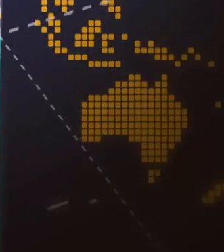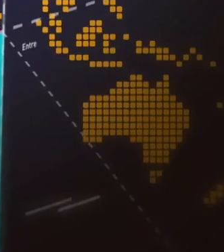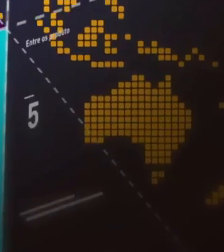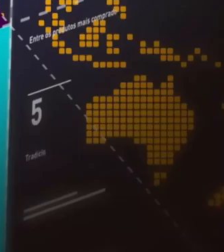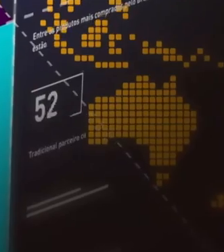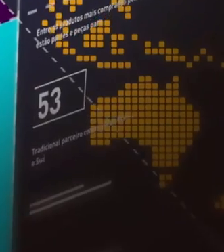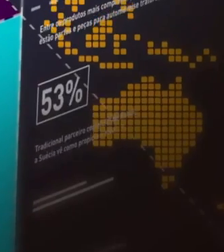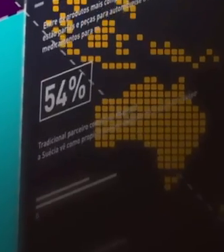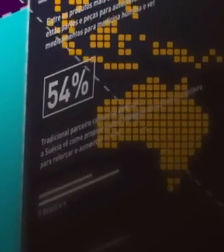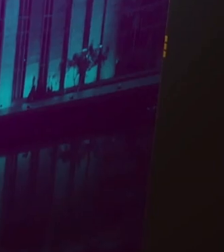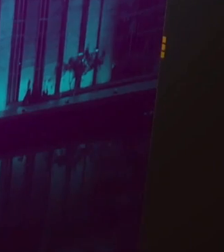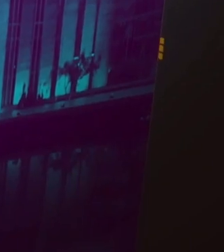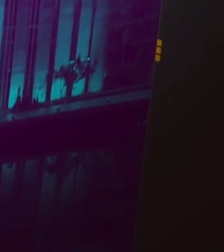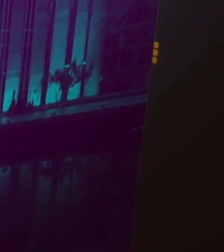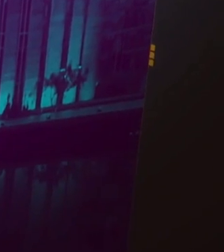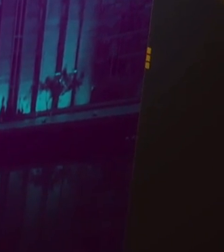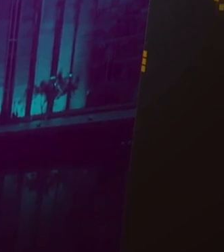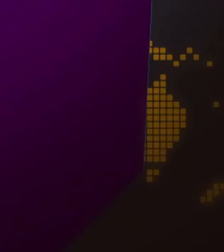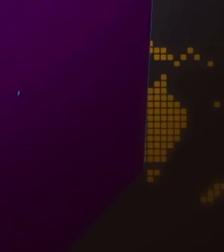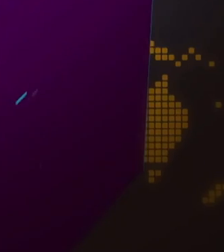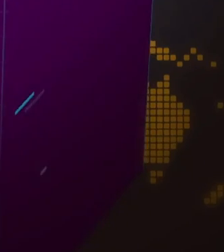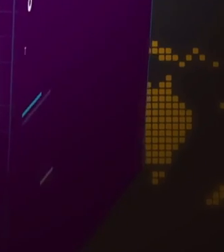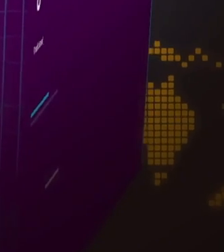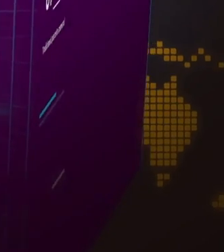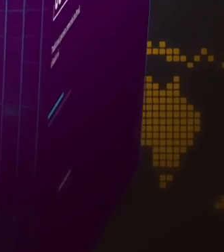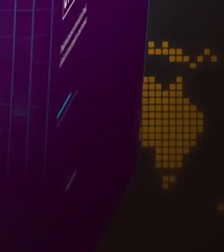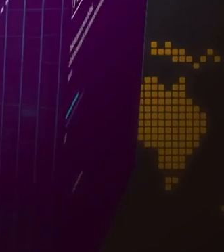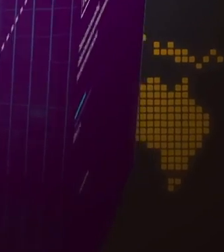Tchau, tchau.